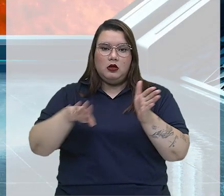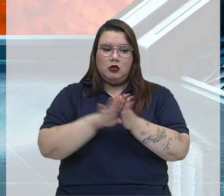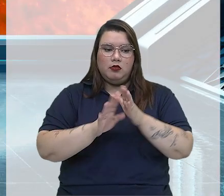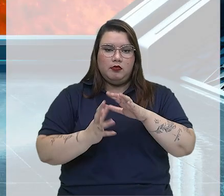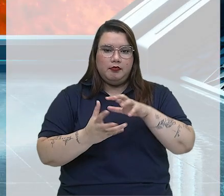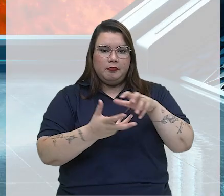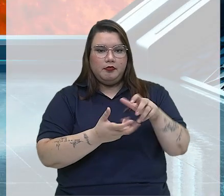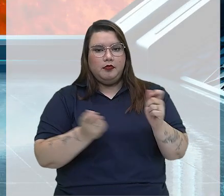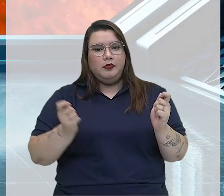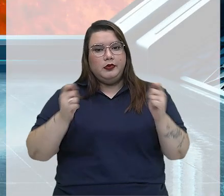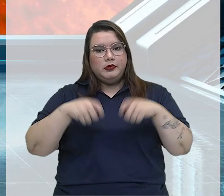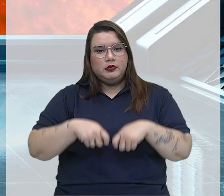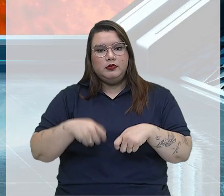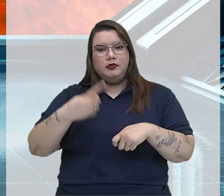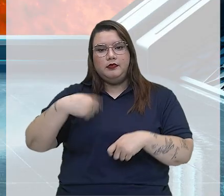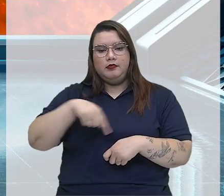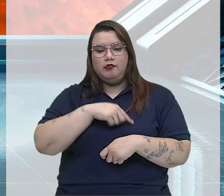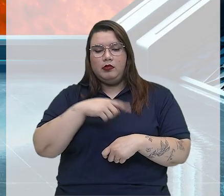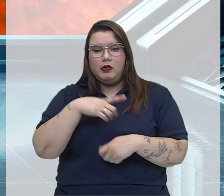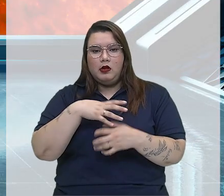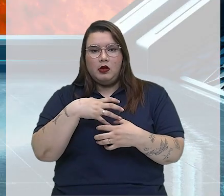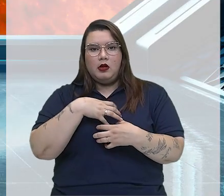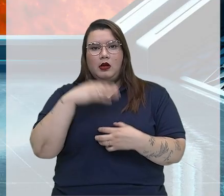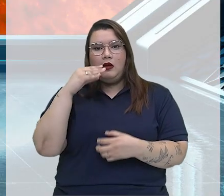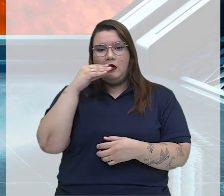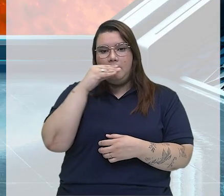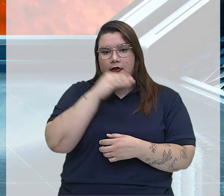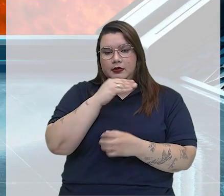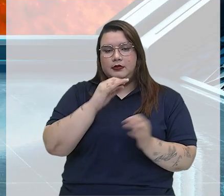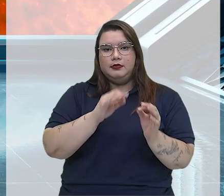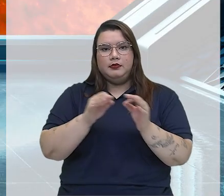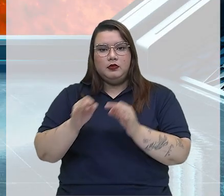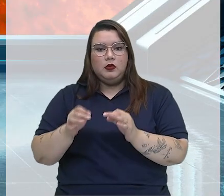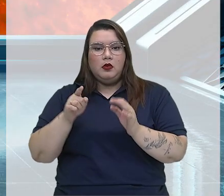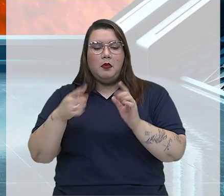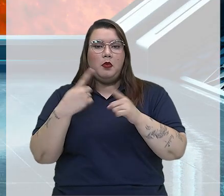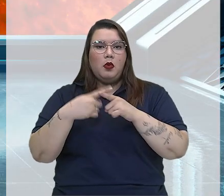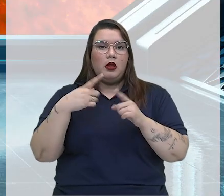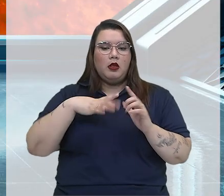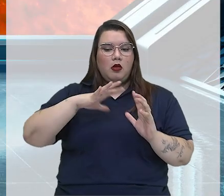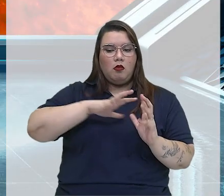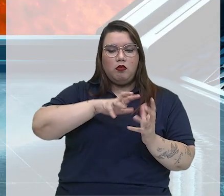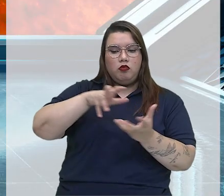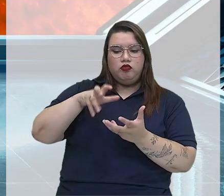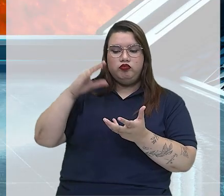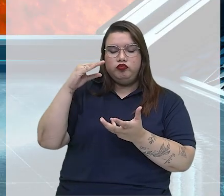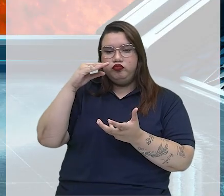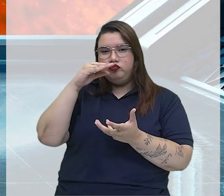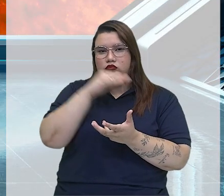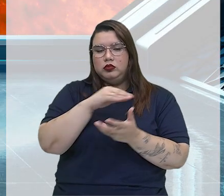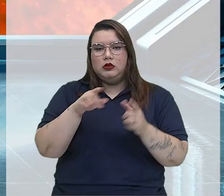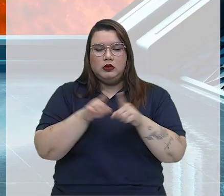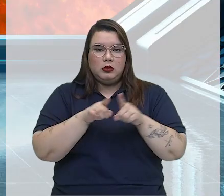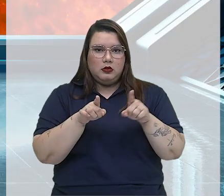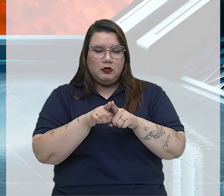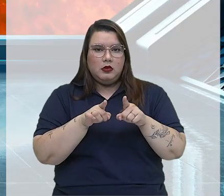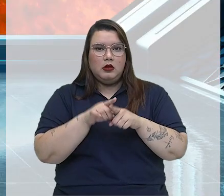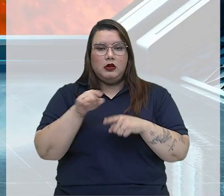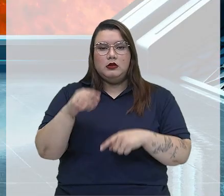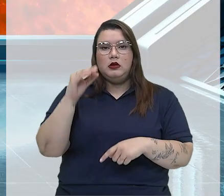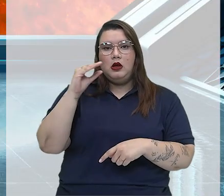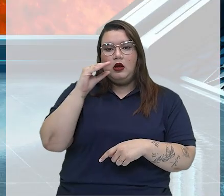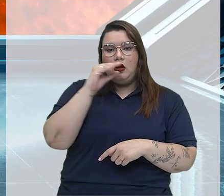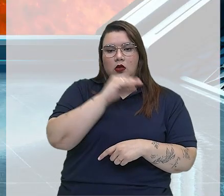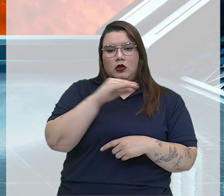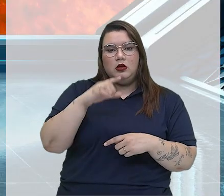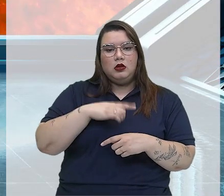chega à Terra, que permite que nos aqueça, né? E graças ao efeito estufa, a nossa atmosfera terrestre,